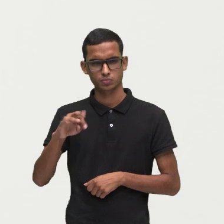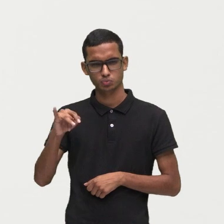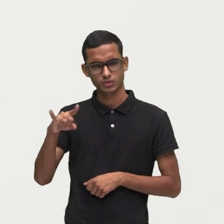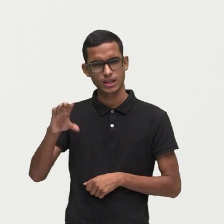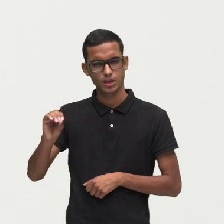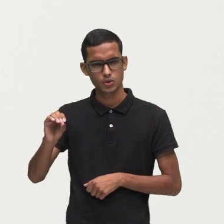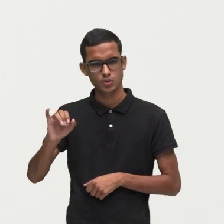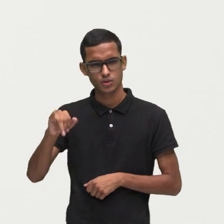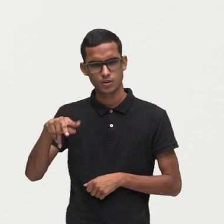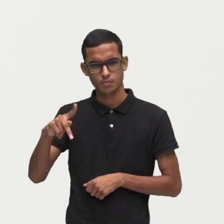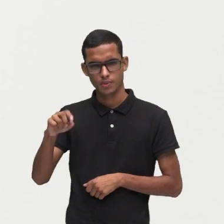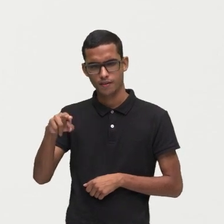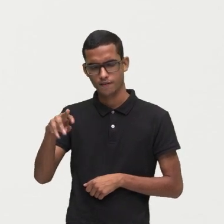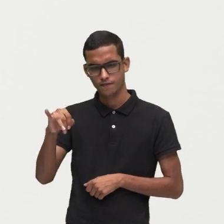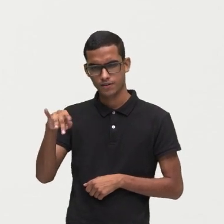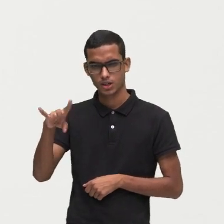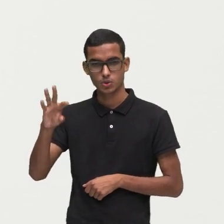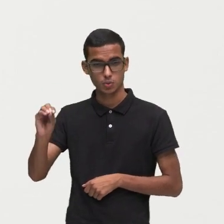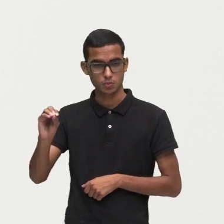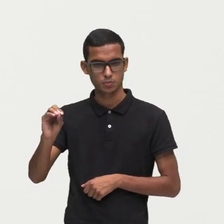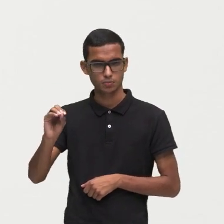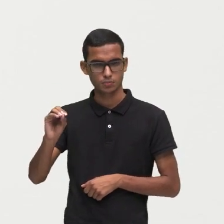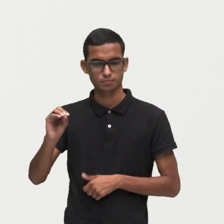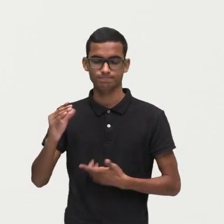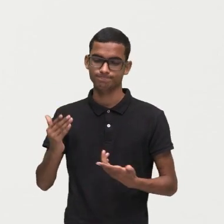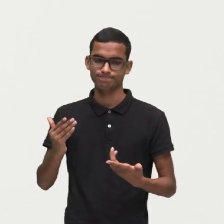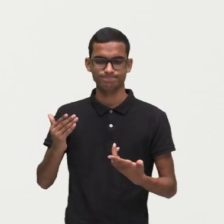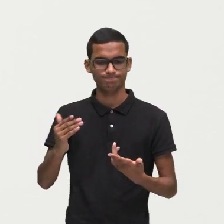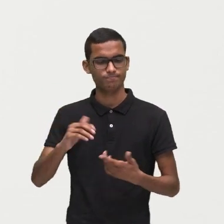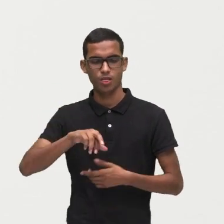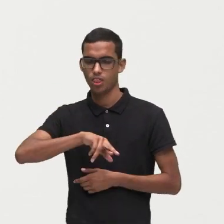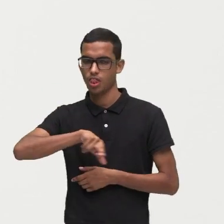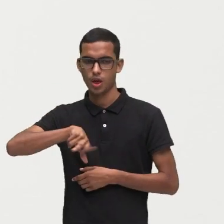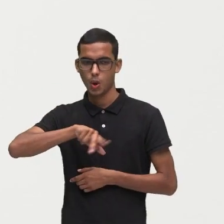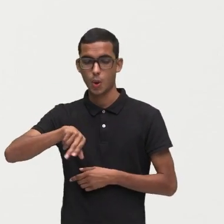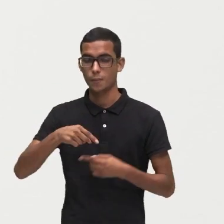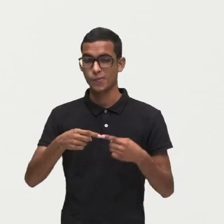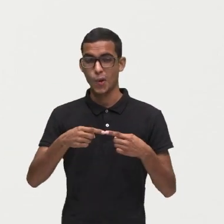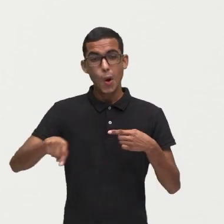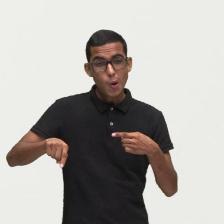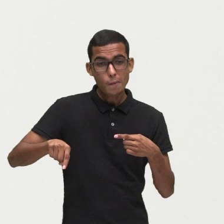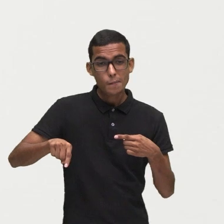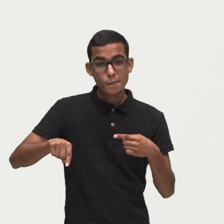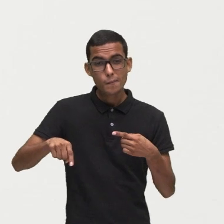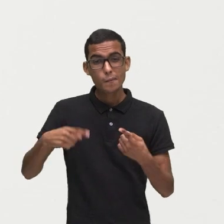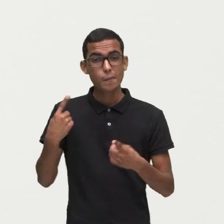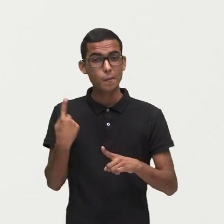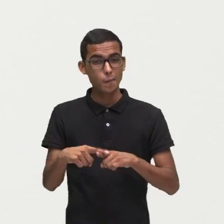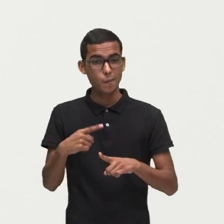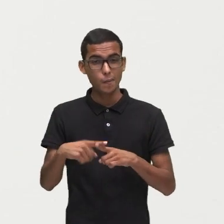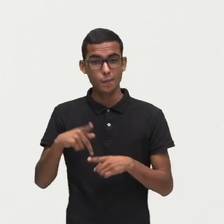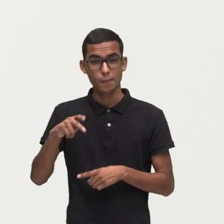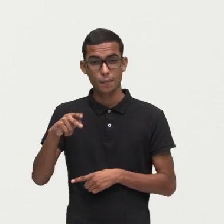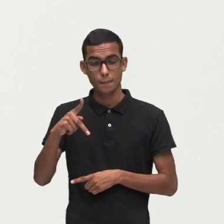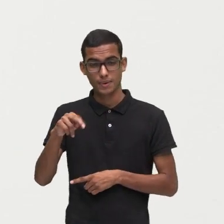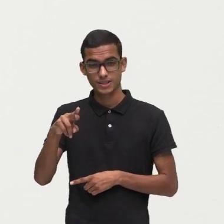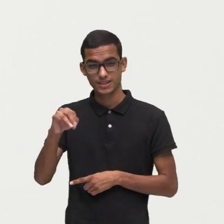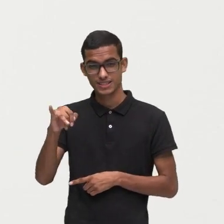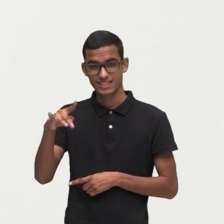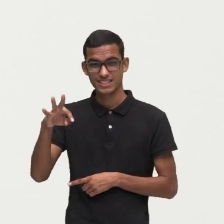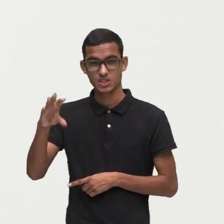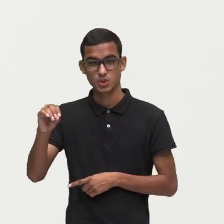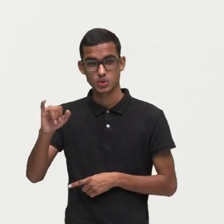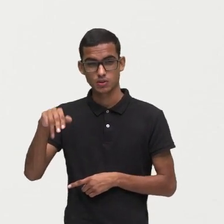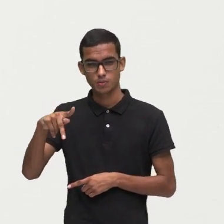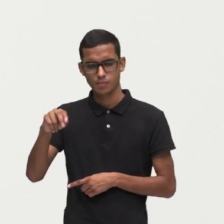imperfeito? Também não poderia ser, porque pretérito imperfeito, como eu falei para vocês, a gente fala